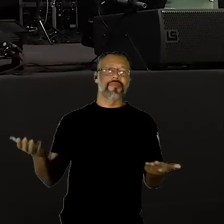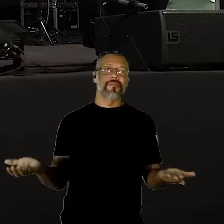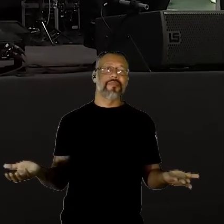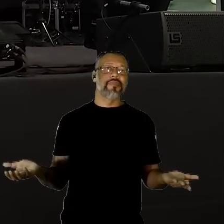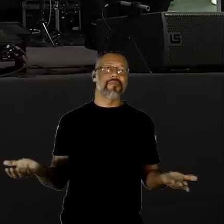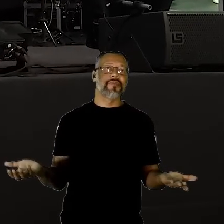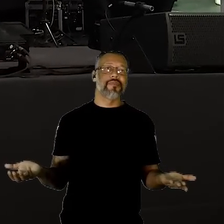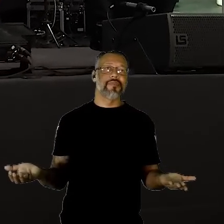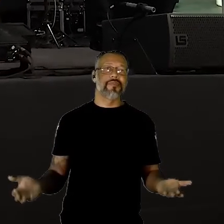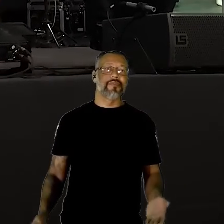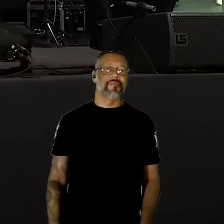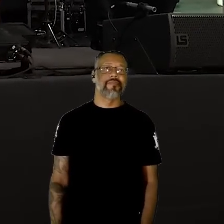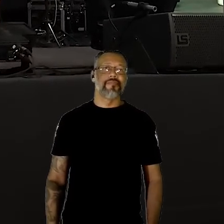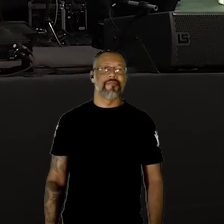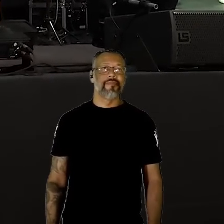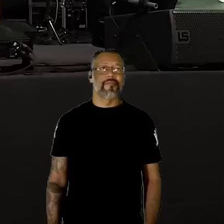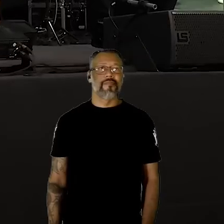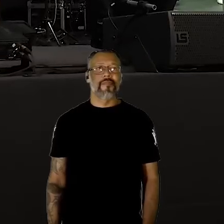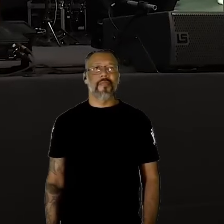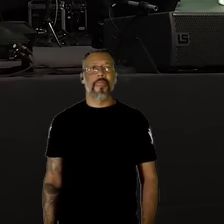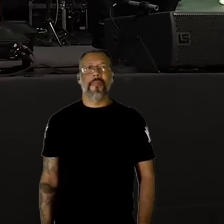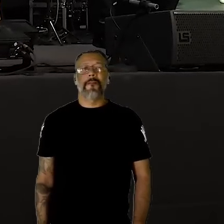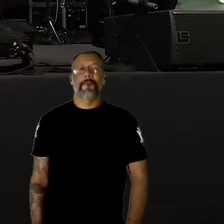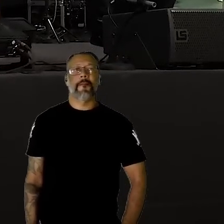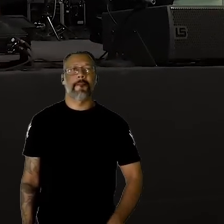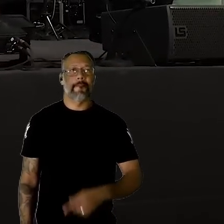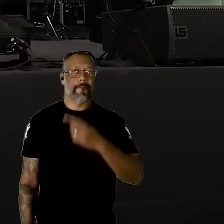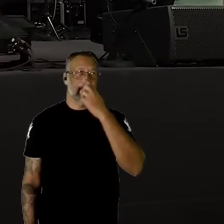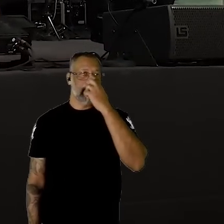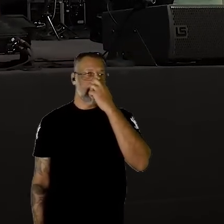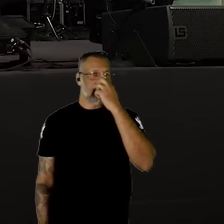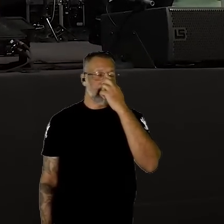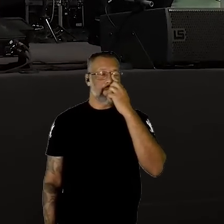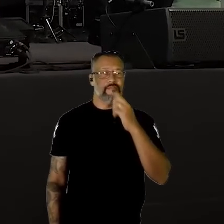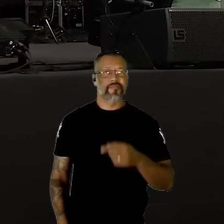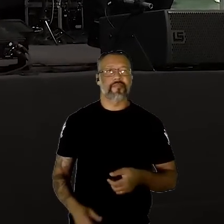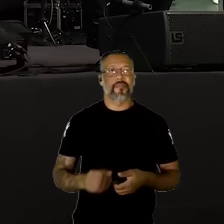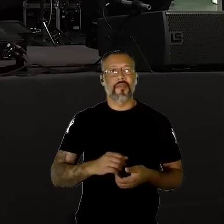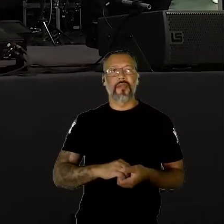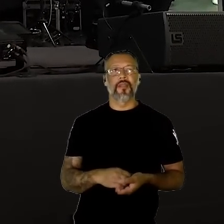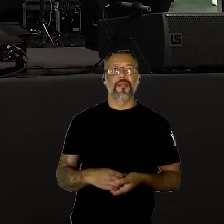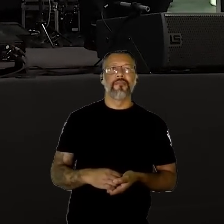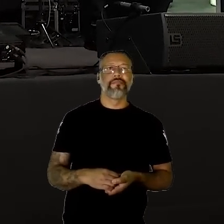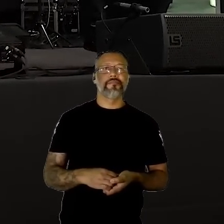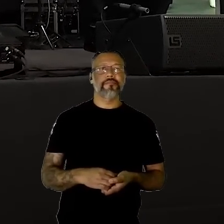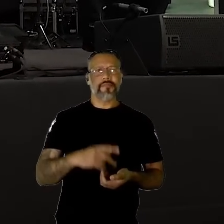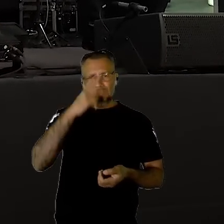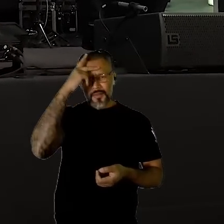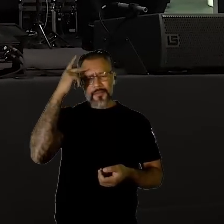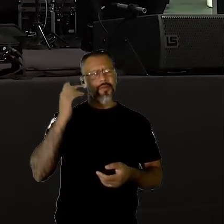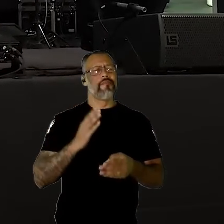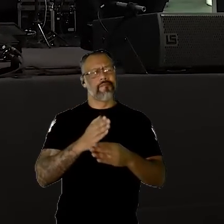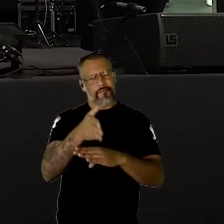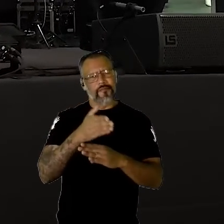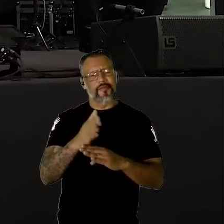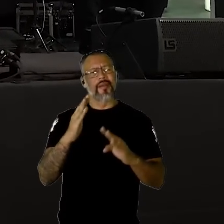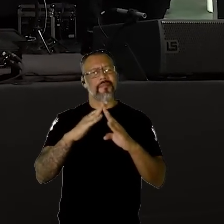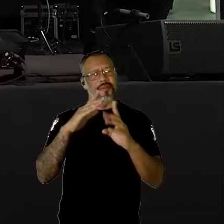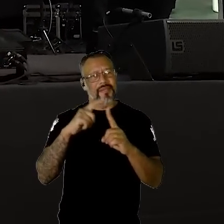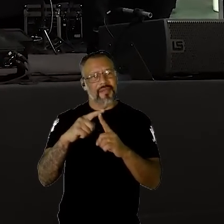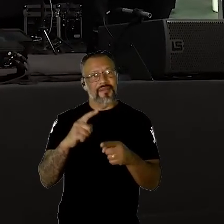ela vai a casa ela tem rotina Cristã ela vem para igreja mas tá vazia Então